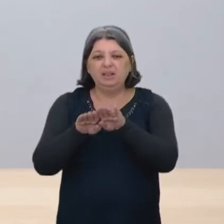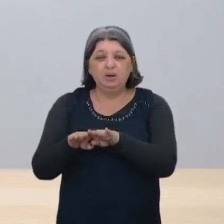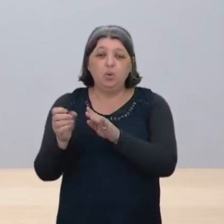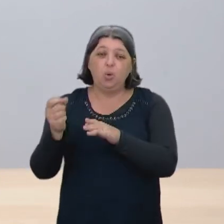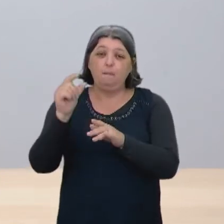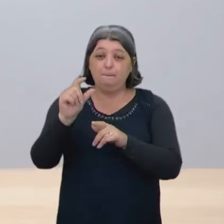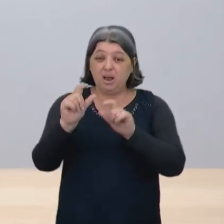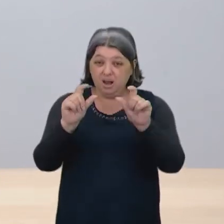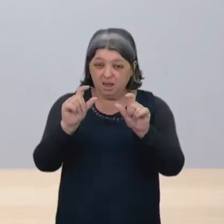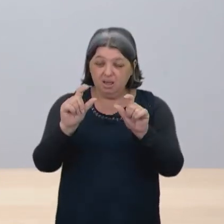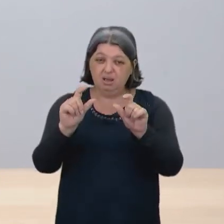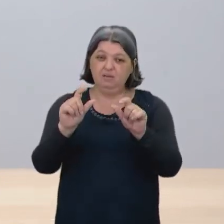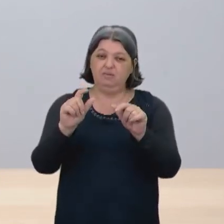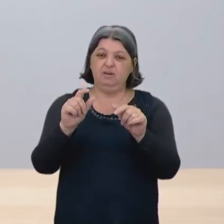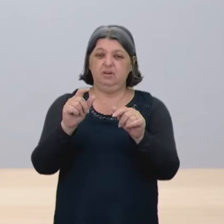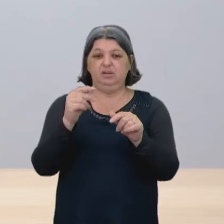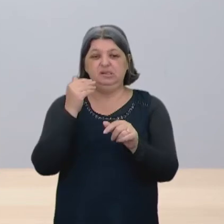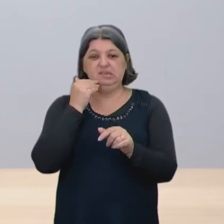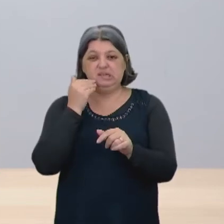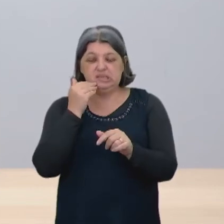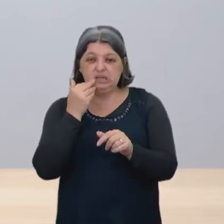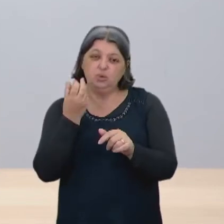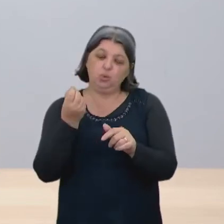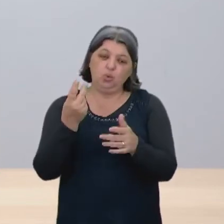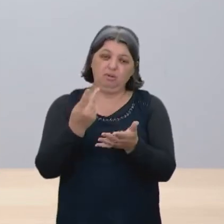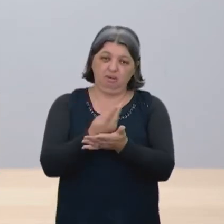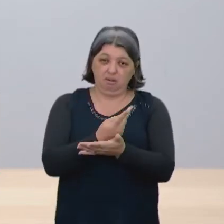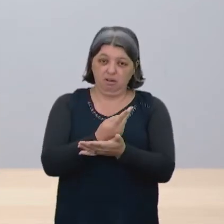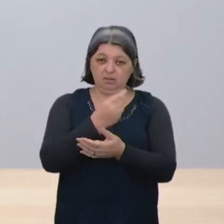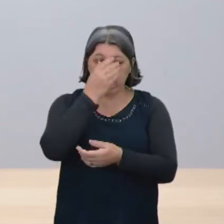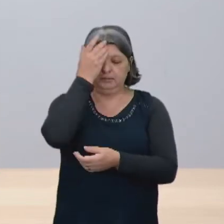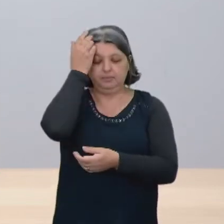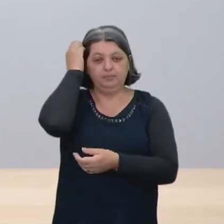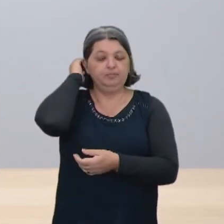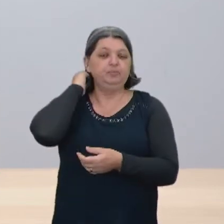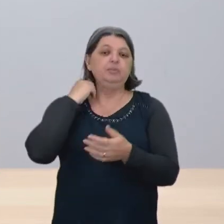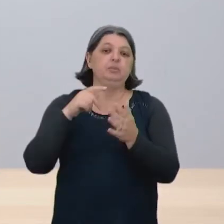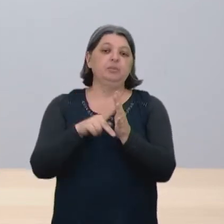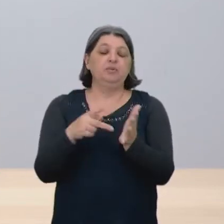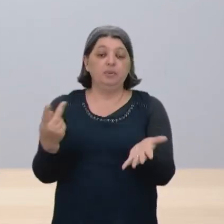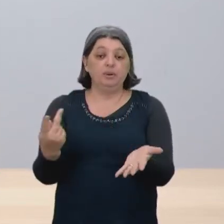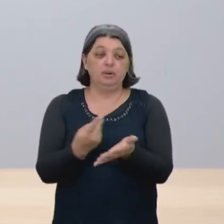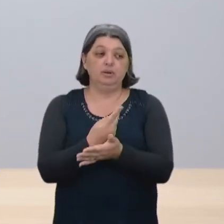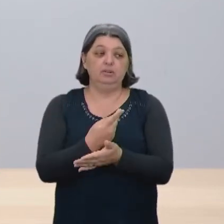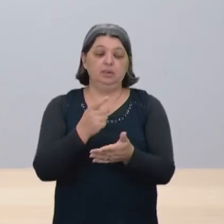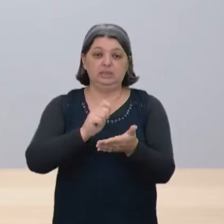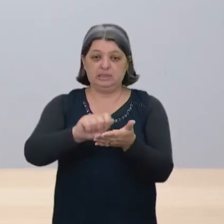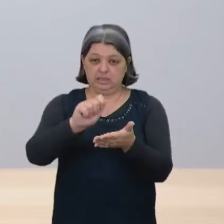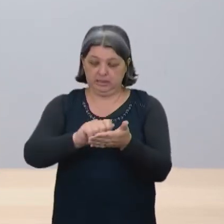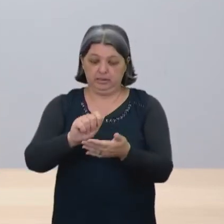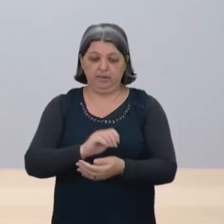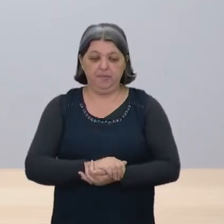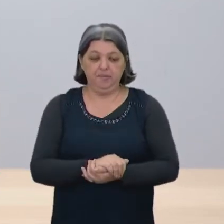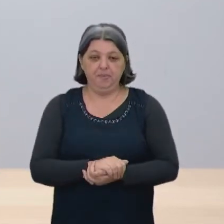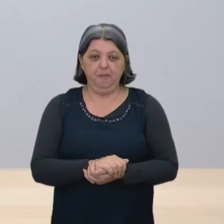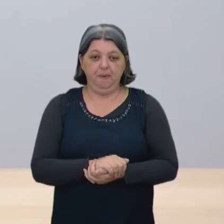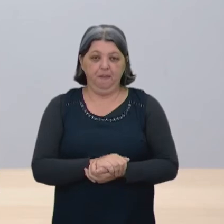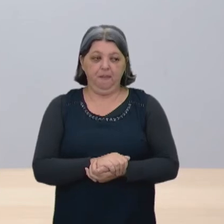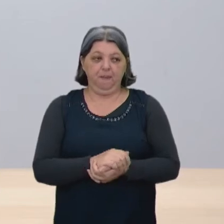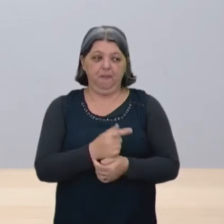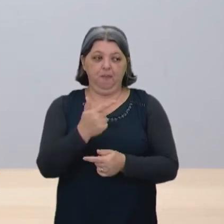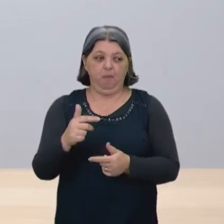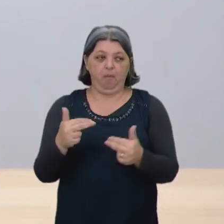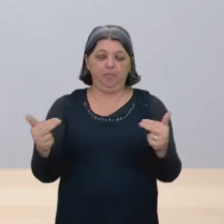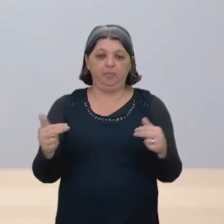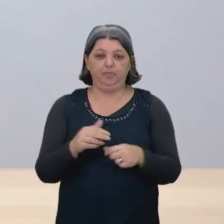forma com desvio, né, em relação à norma padrão, ortográfico e tal. Além disso, tem que verificar essas outras coisas. E